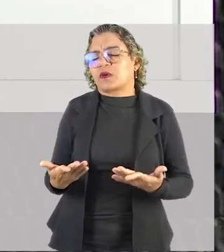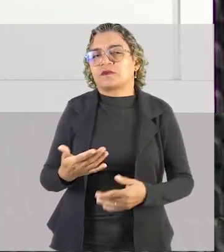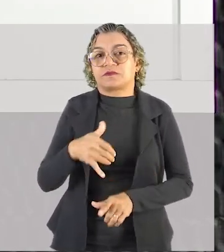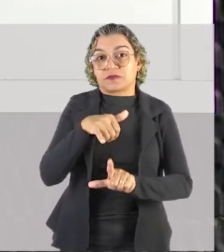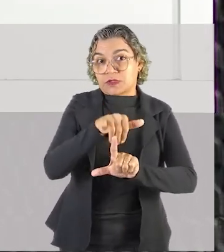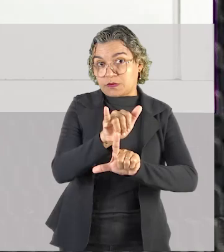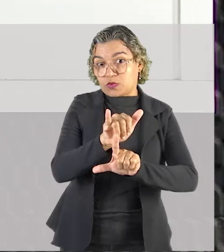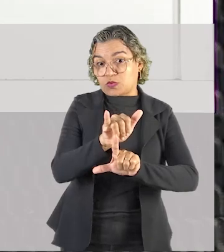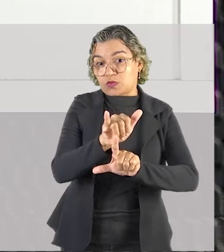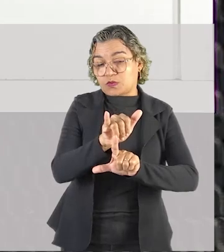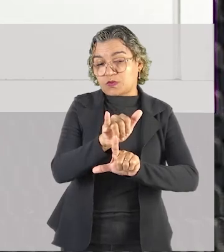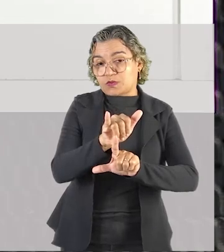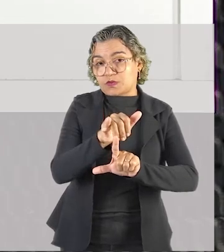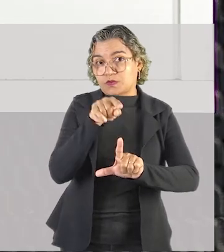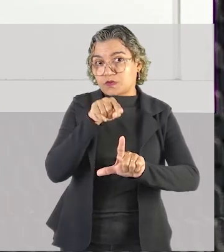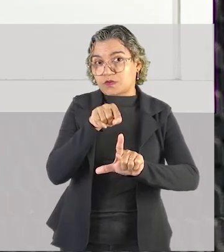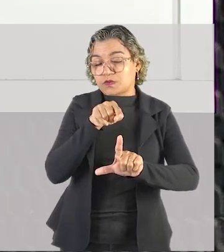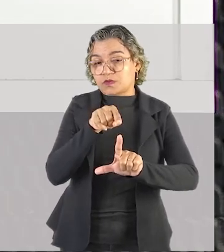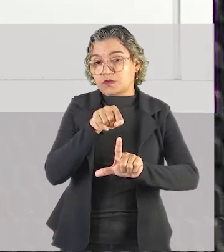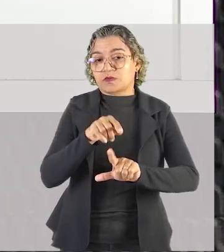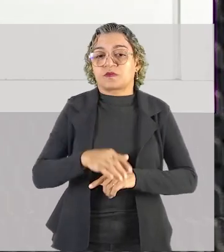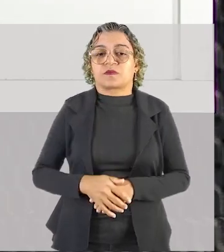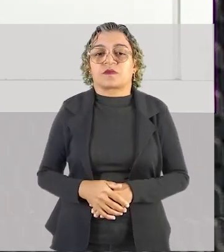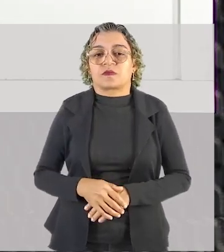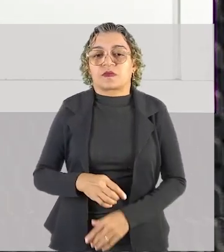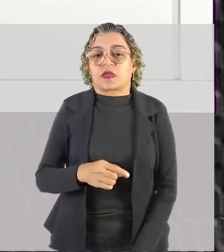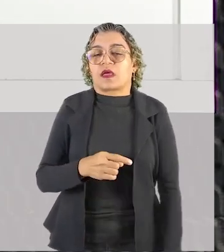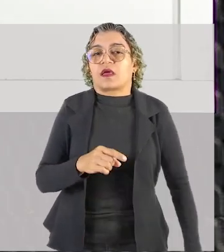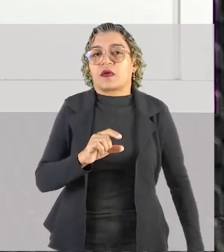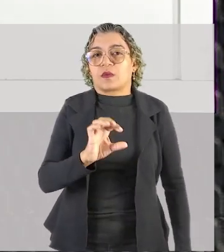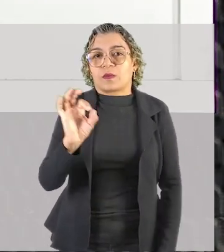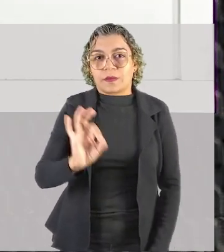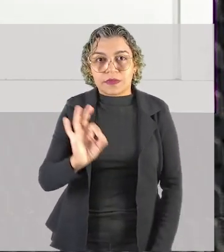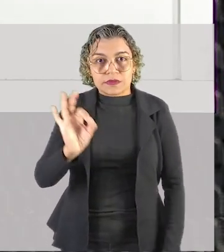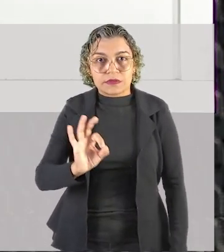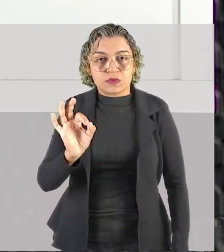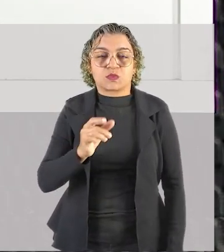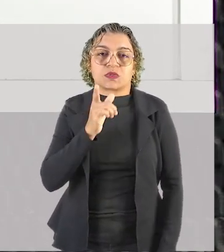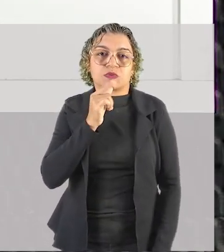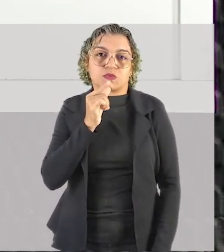variável y, vou chamar o percentual de água.